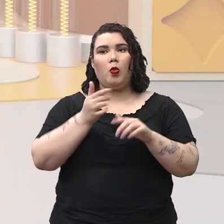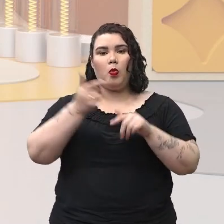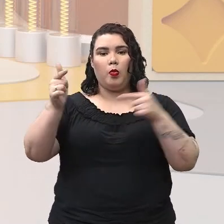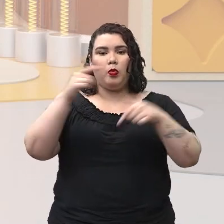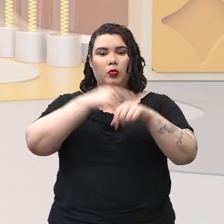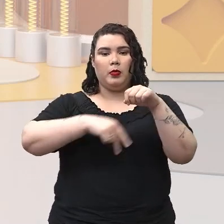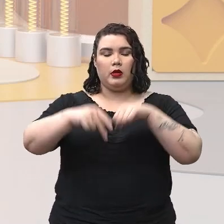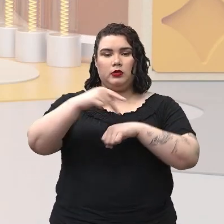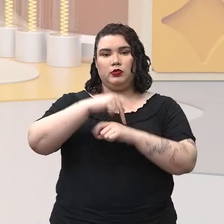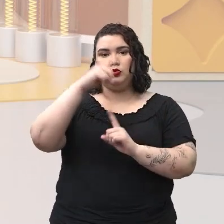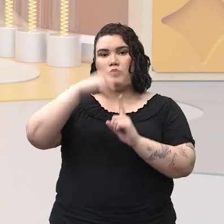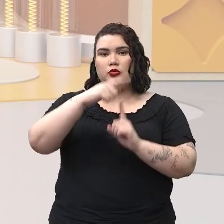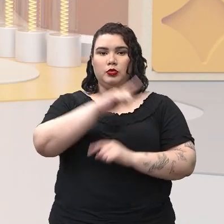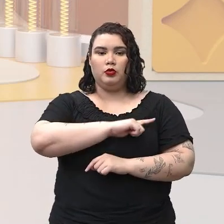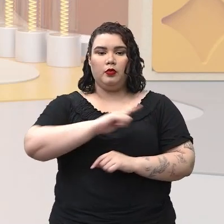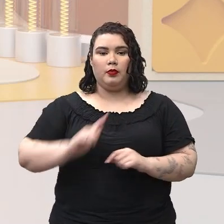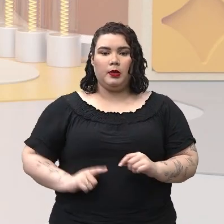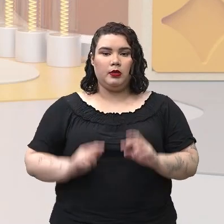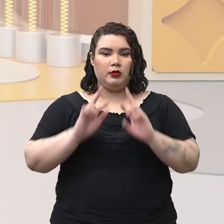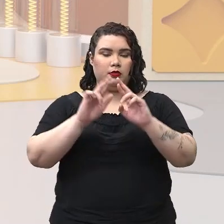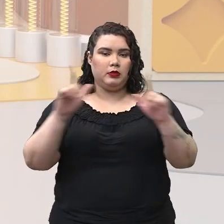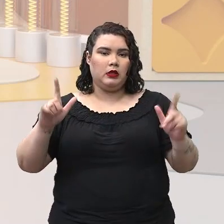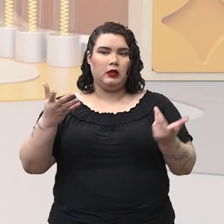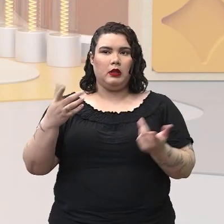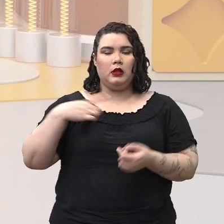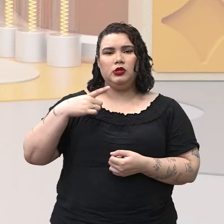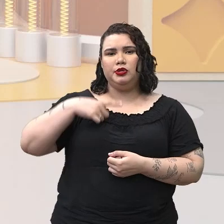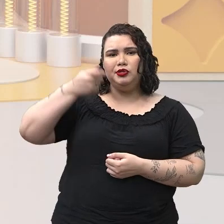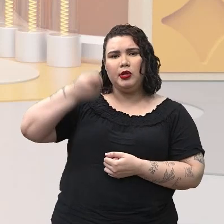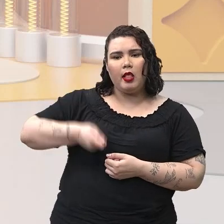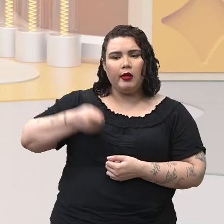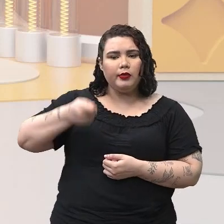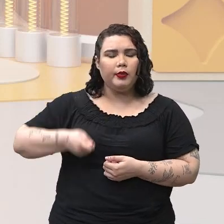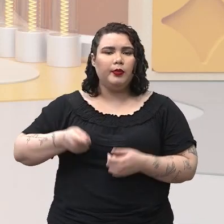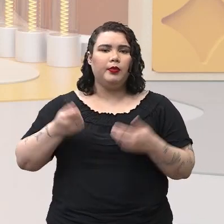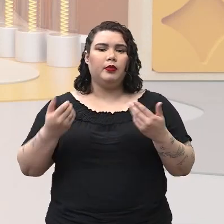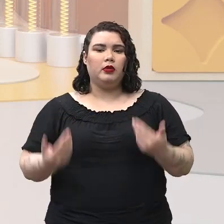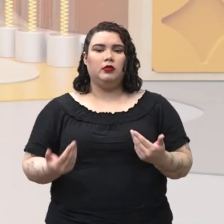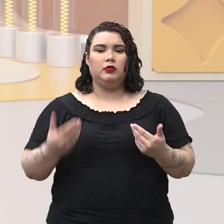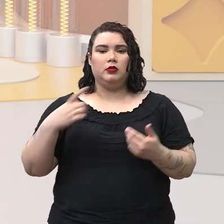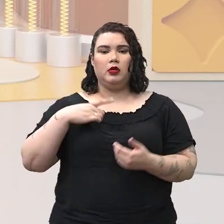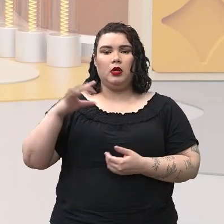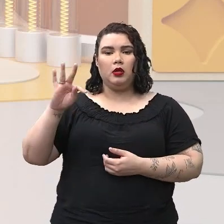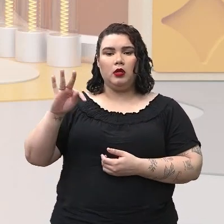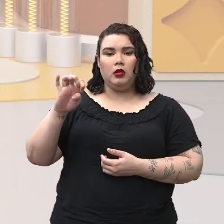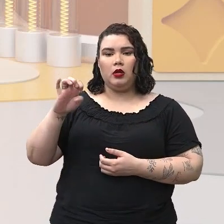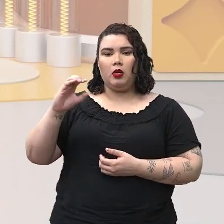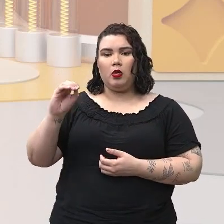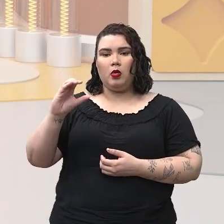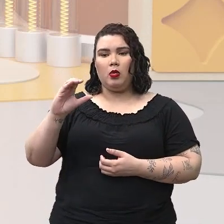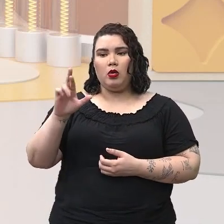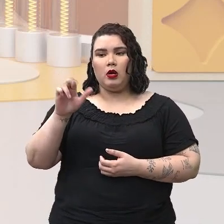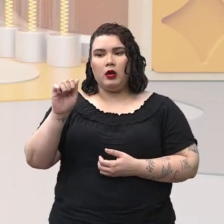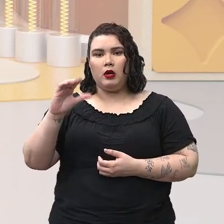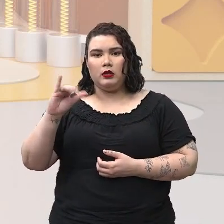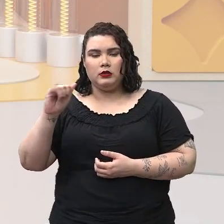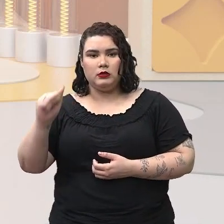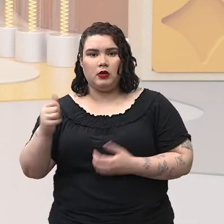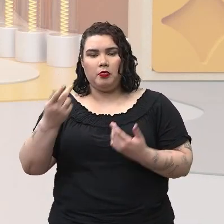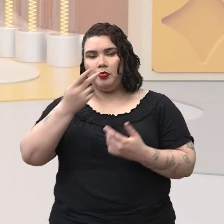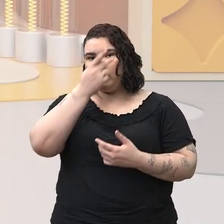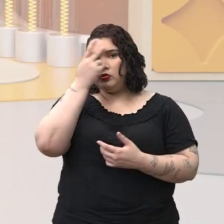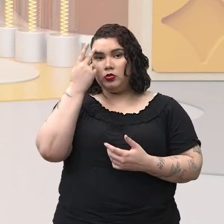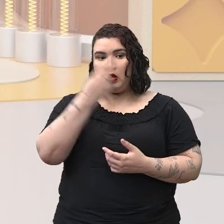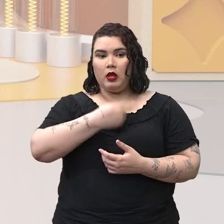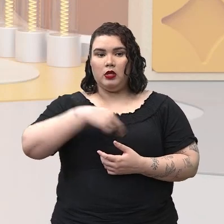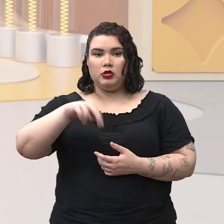outras formas de governar, viu? Tem ditaduras, tem as teocracias, né, que são pessoas religiosas que governam o país.